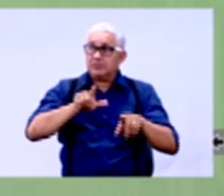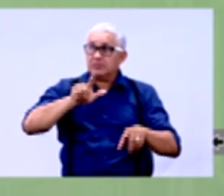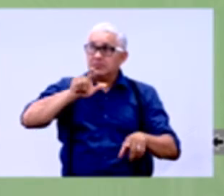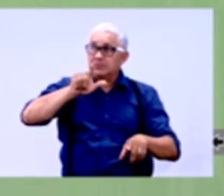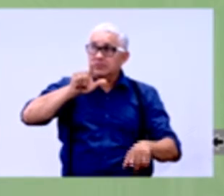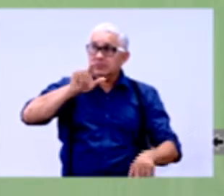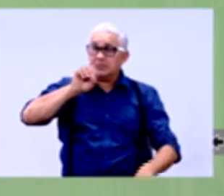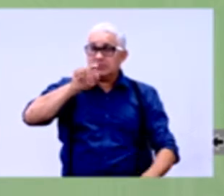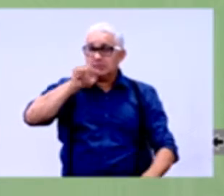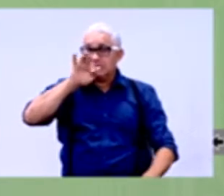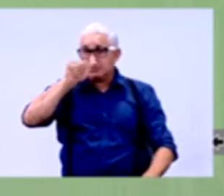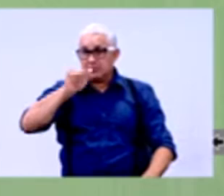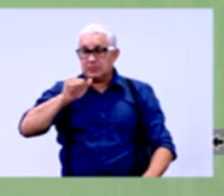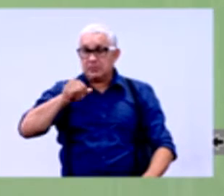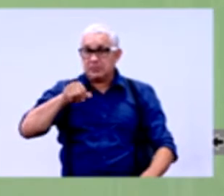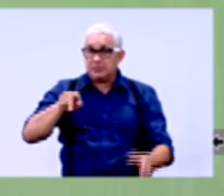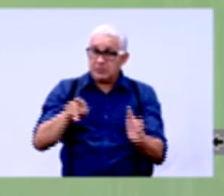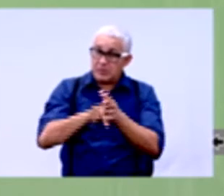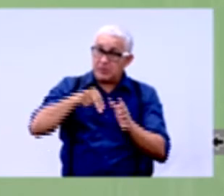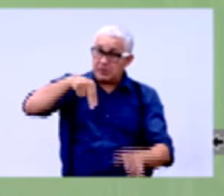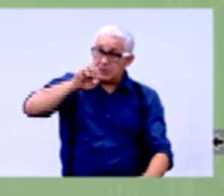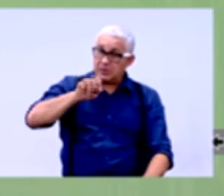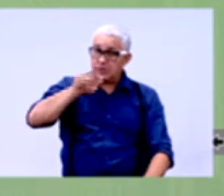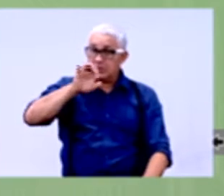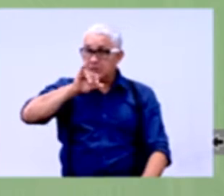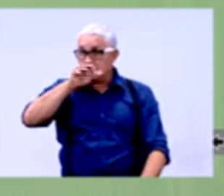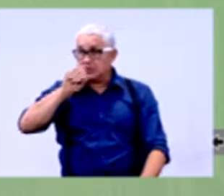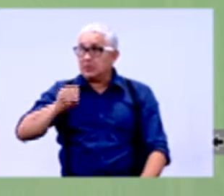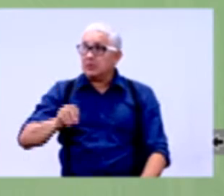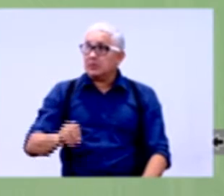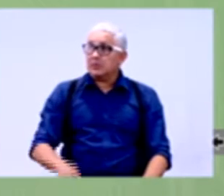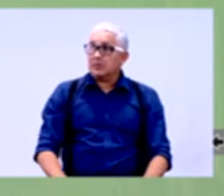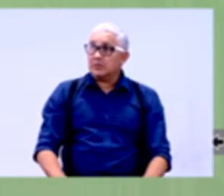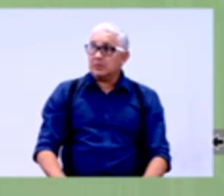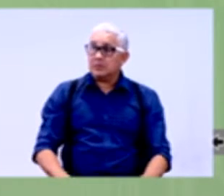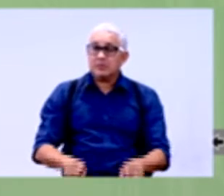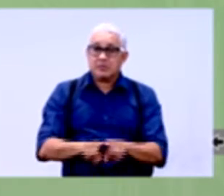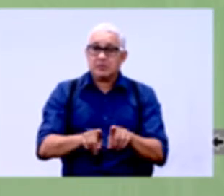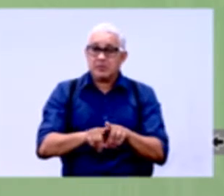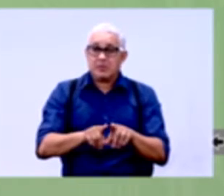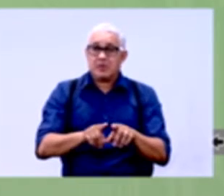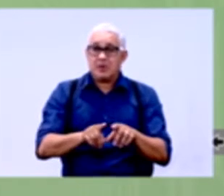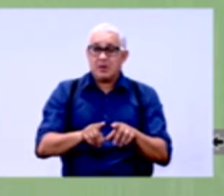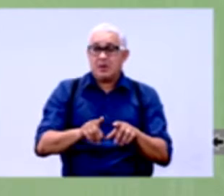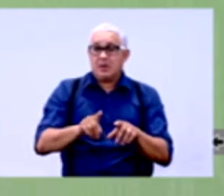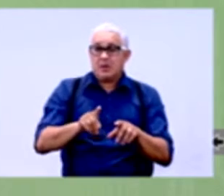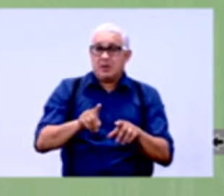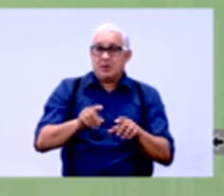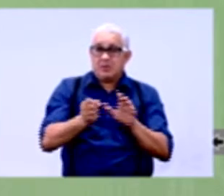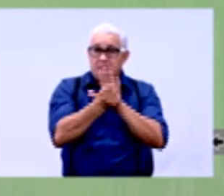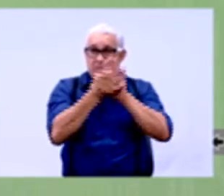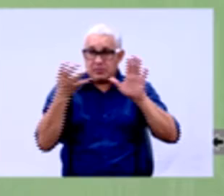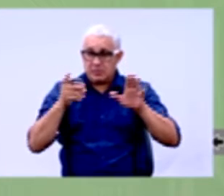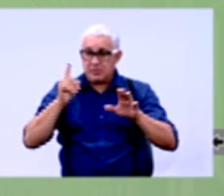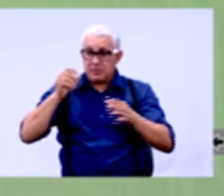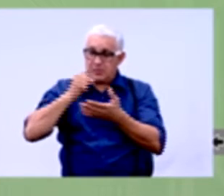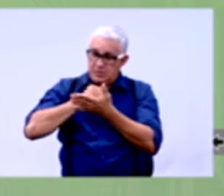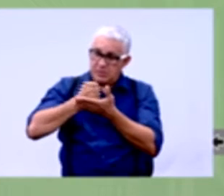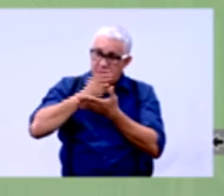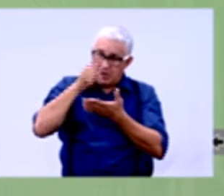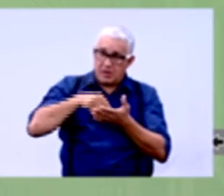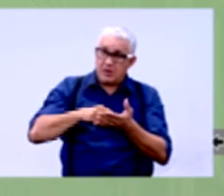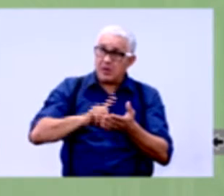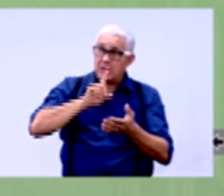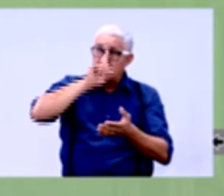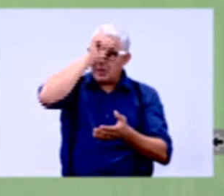da interface do usuário, a parte de visão, e do fluxo da aplicação, que é o controle. A